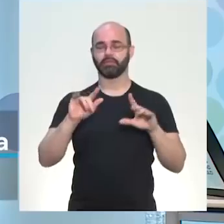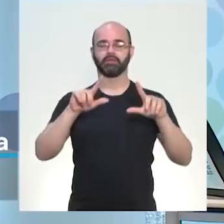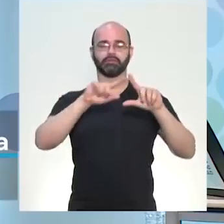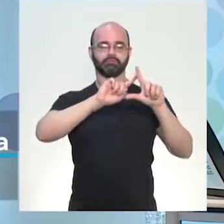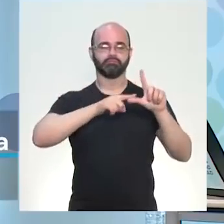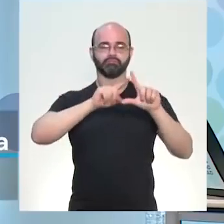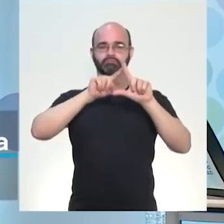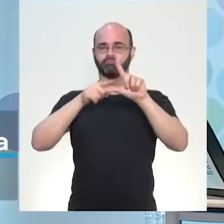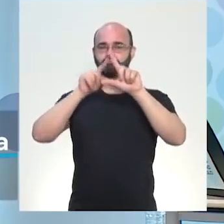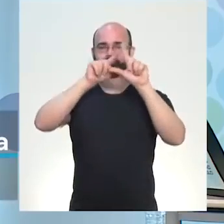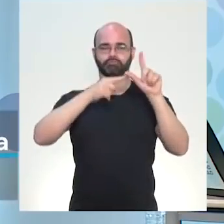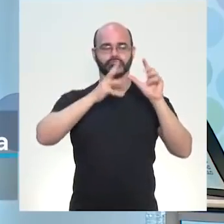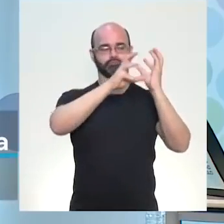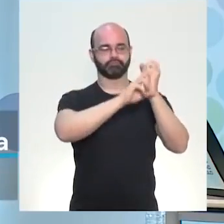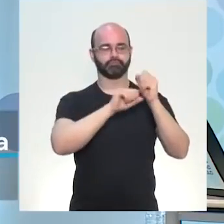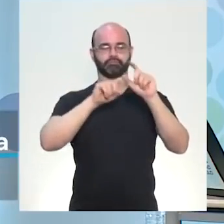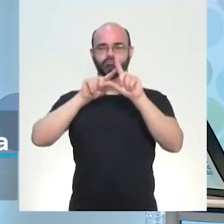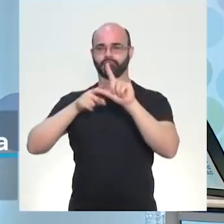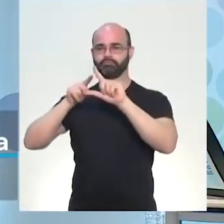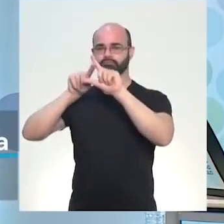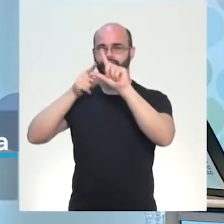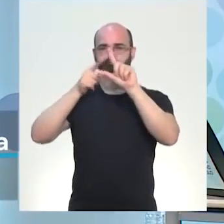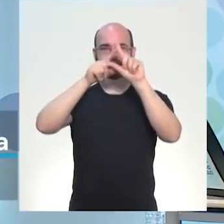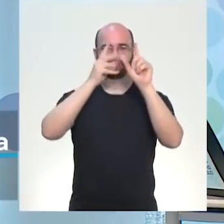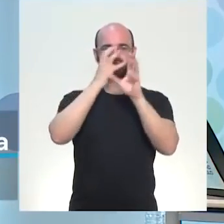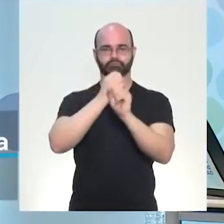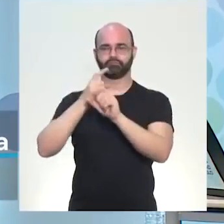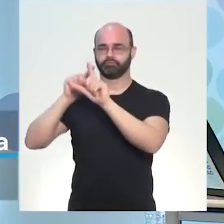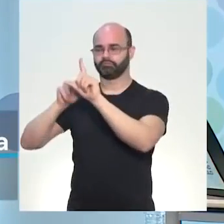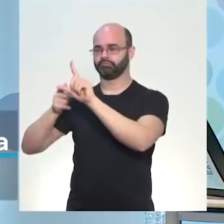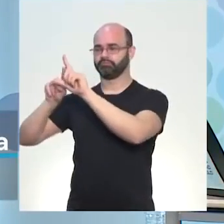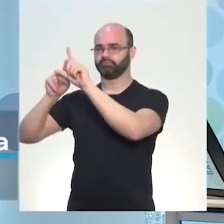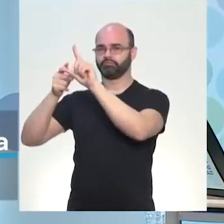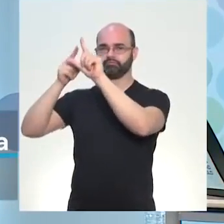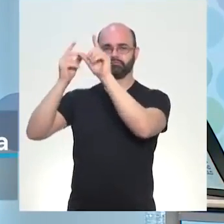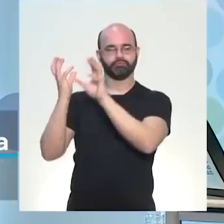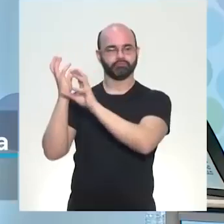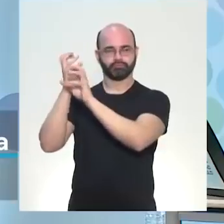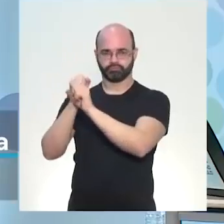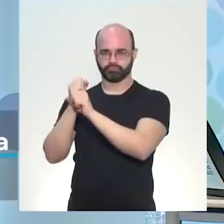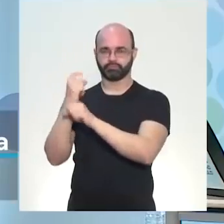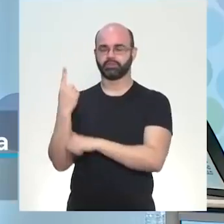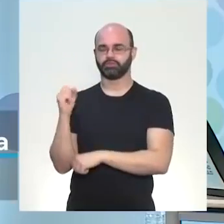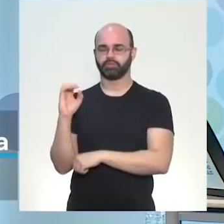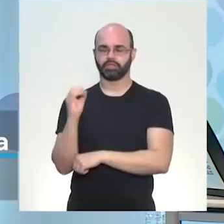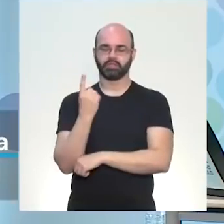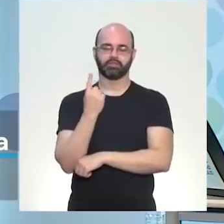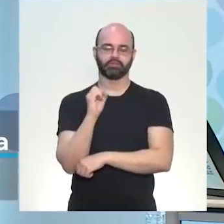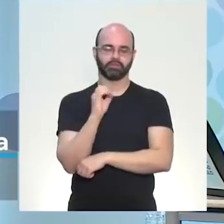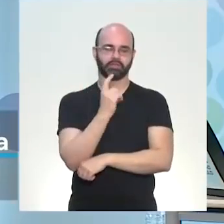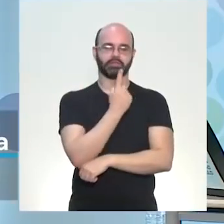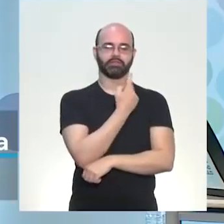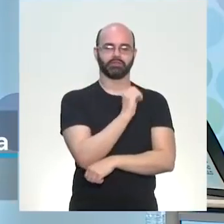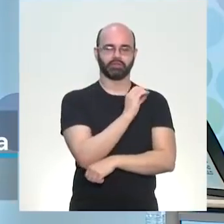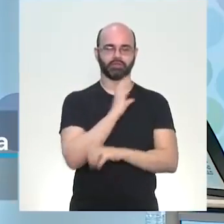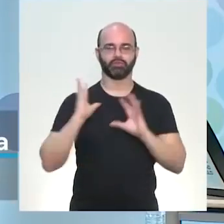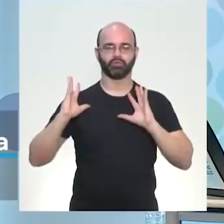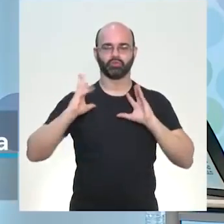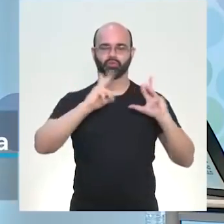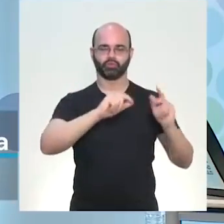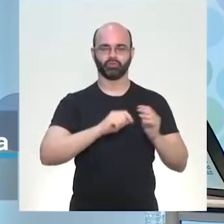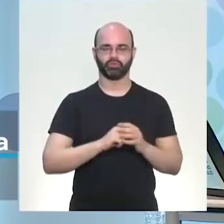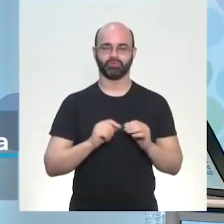todos os valores, né, a gente vai ver aí bem mais para frente isso, todos os ângulos têm que dar 180 graus, né?